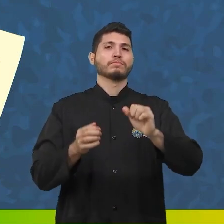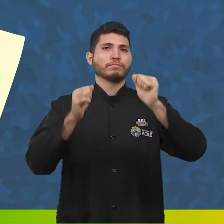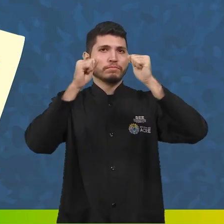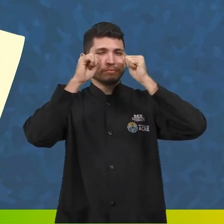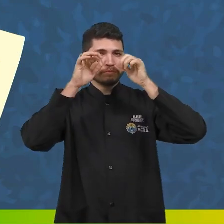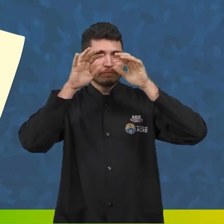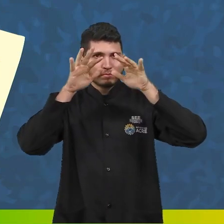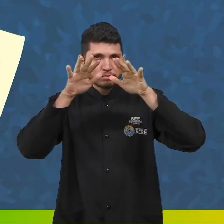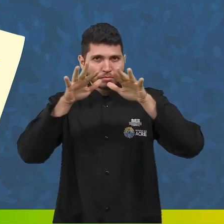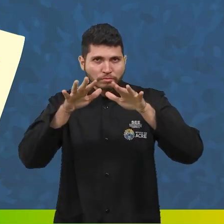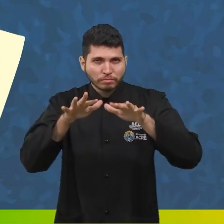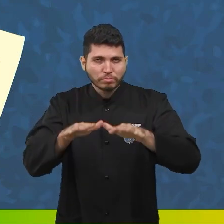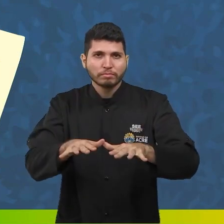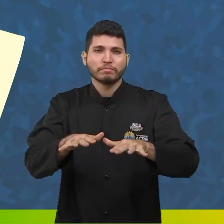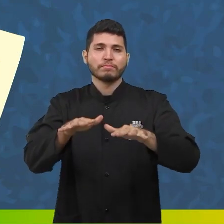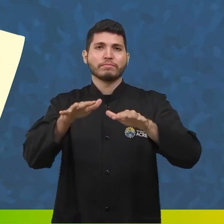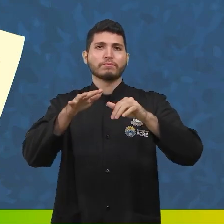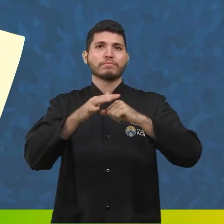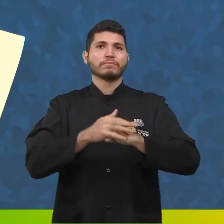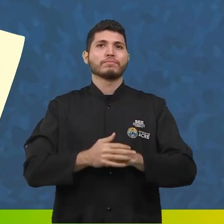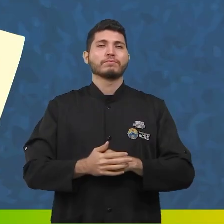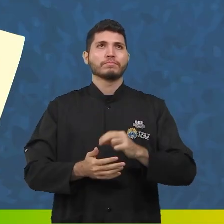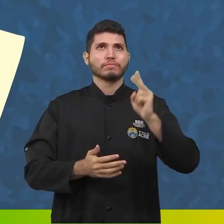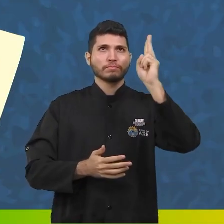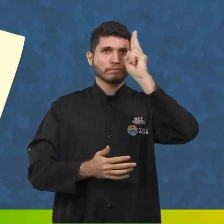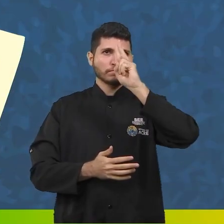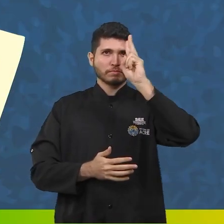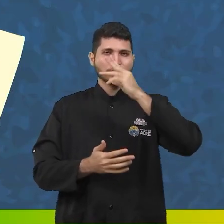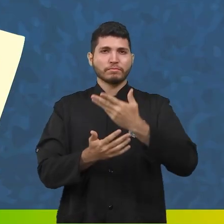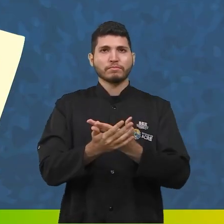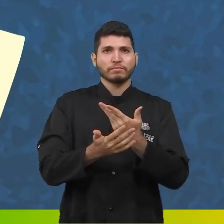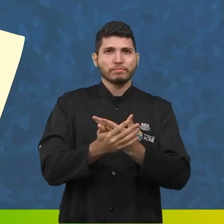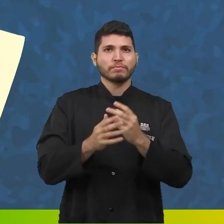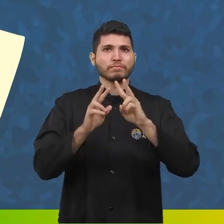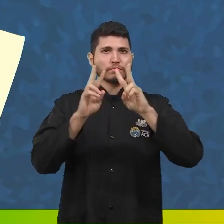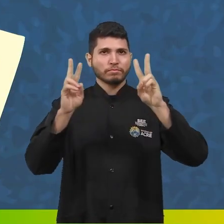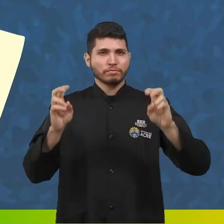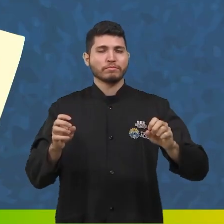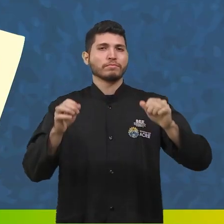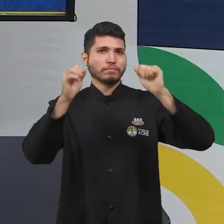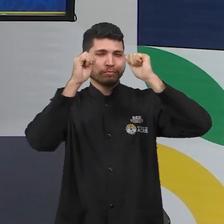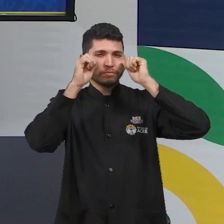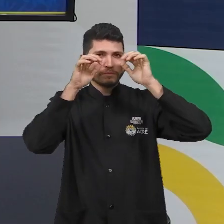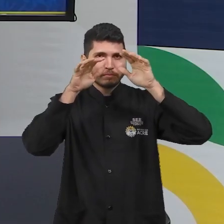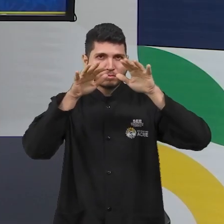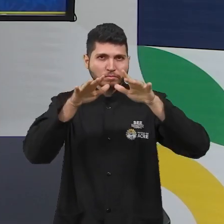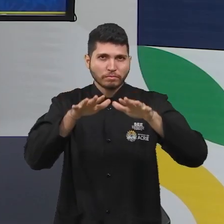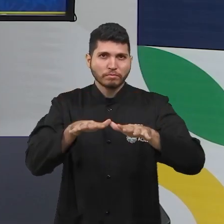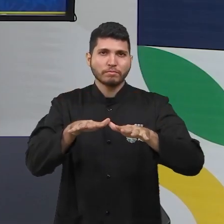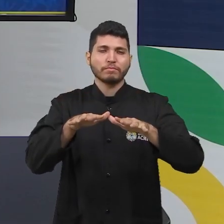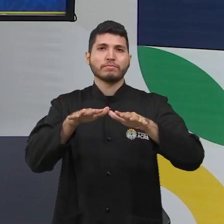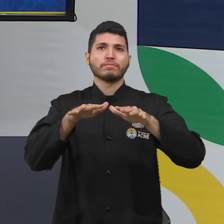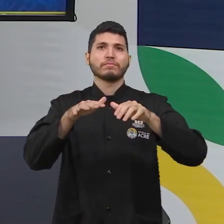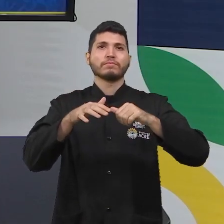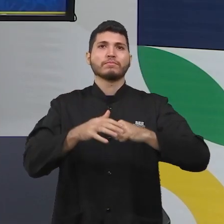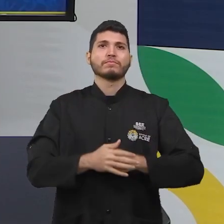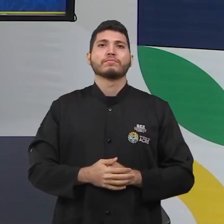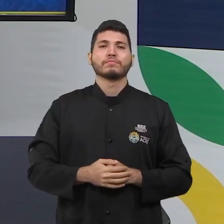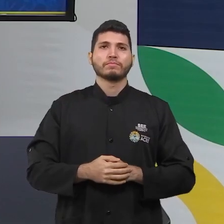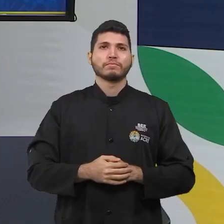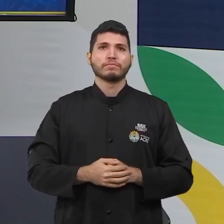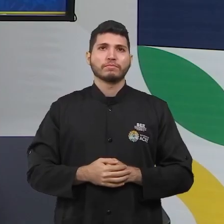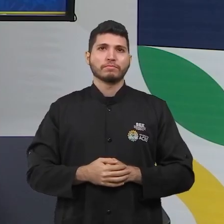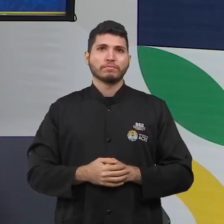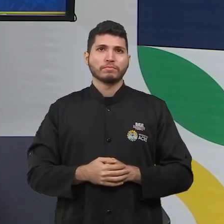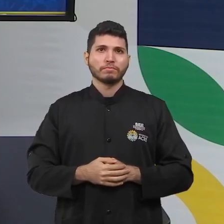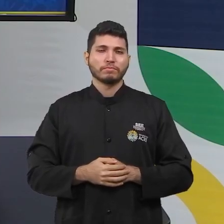dramaturgia, nós vamos lembrar da nossa aula sobre dramaturgia, né, que ela traz a questão de um texto. É